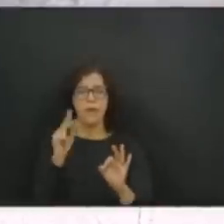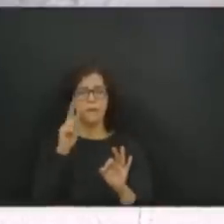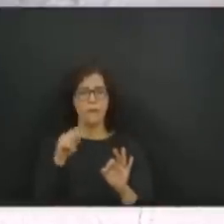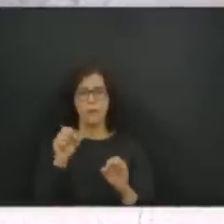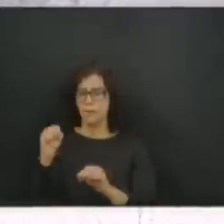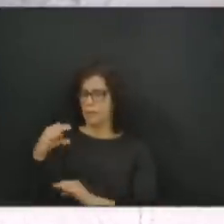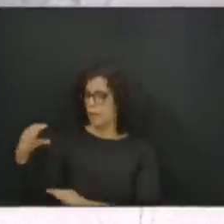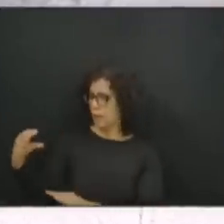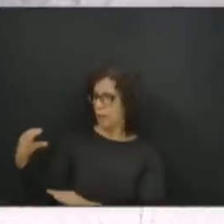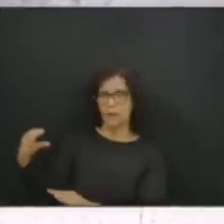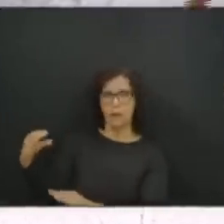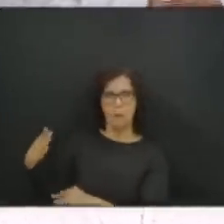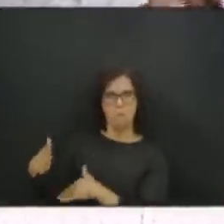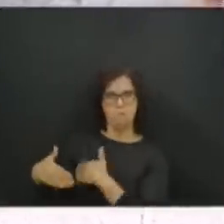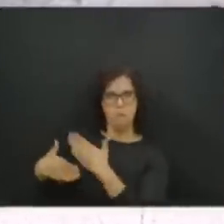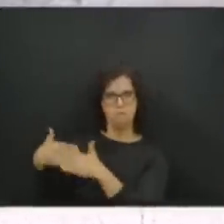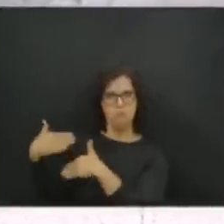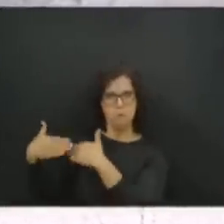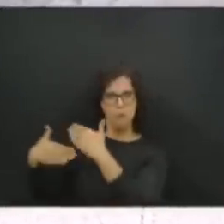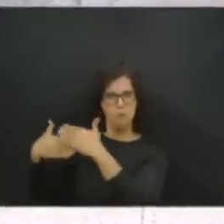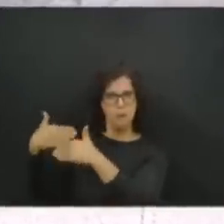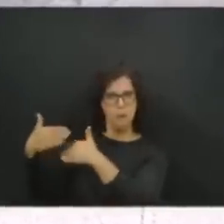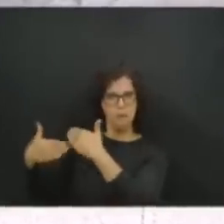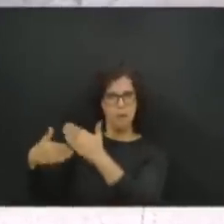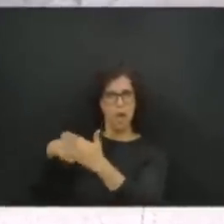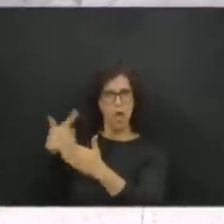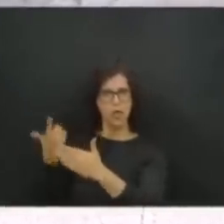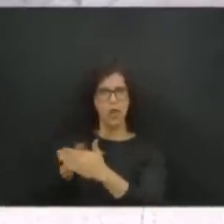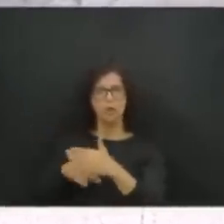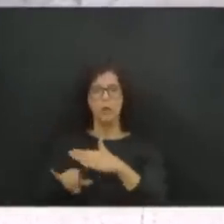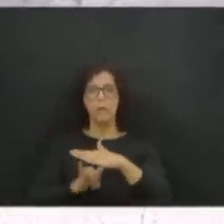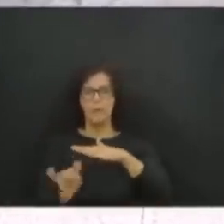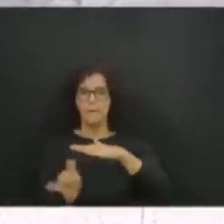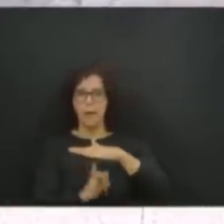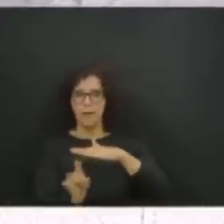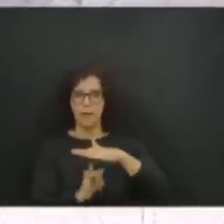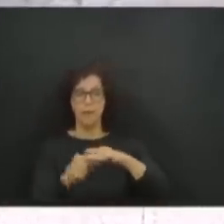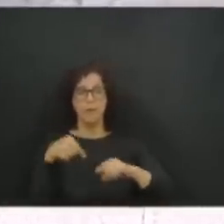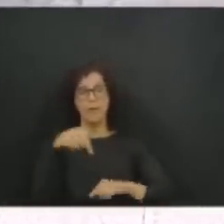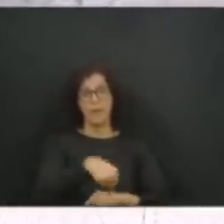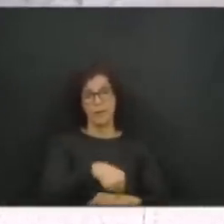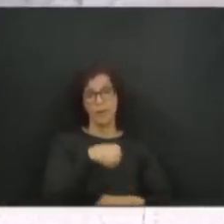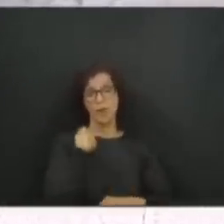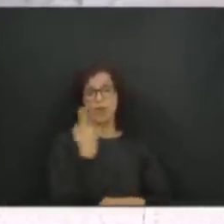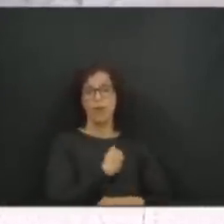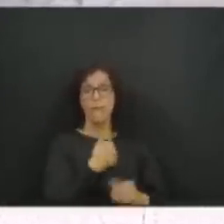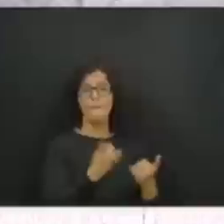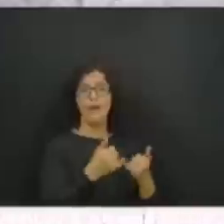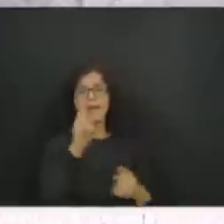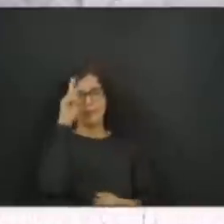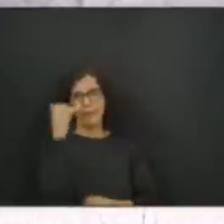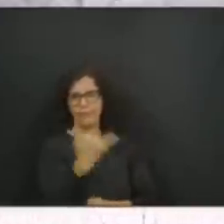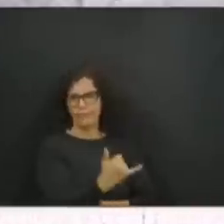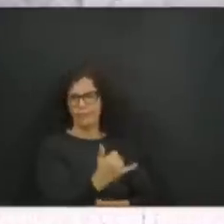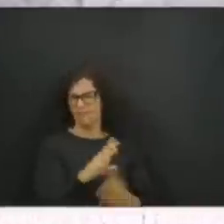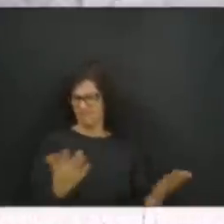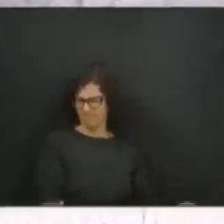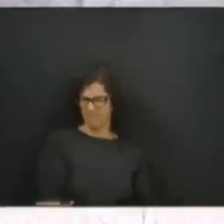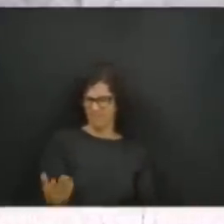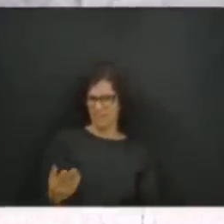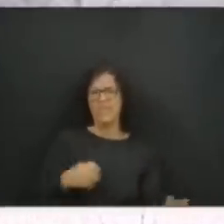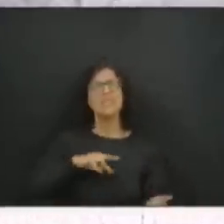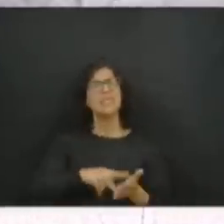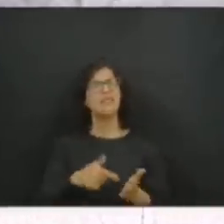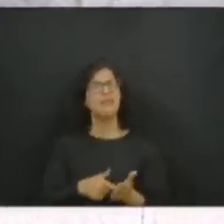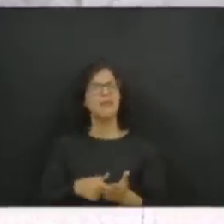Santa Catarina né Miami Nós somos o Haiti aqui não nosso litoral é melhor do que o de Santa Catarina nós